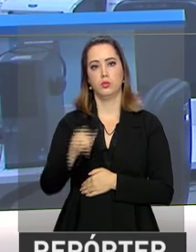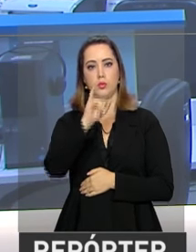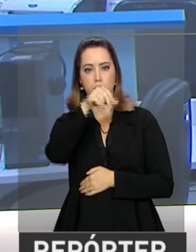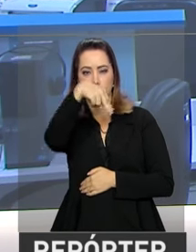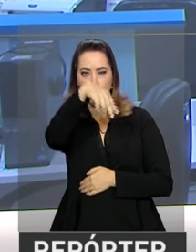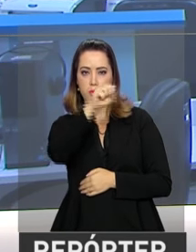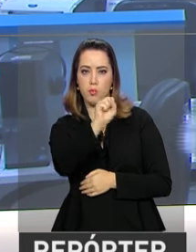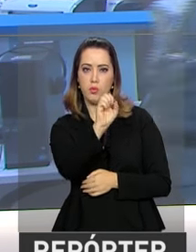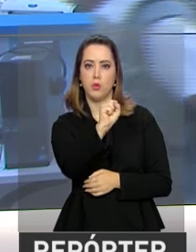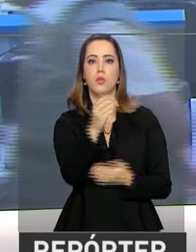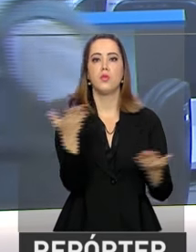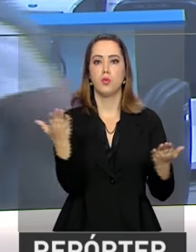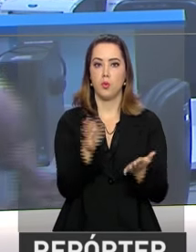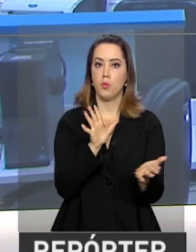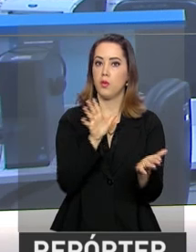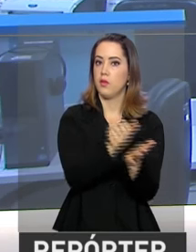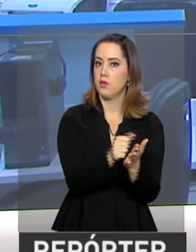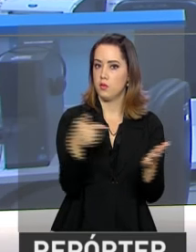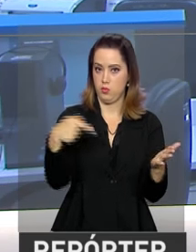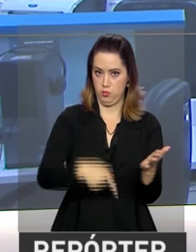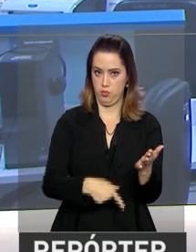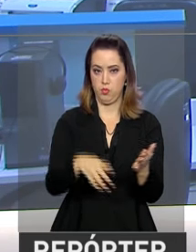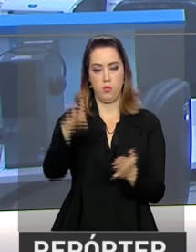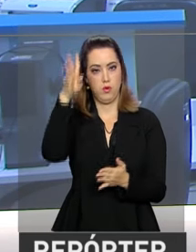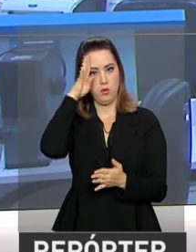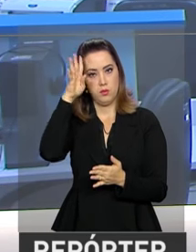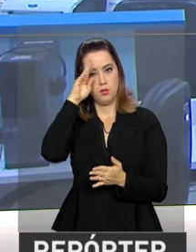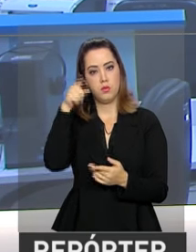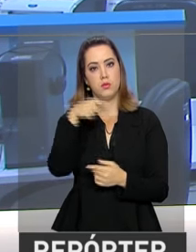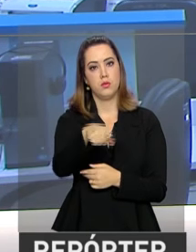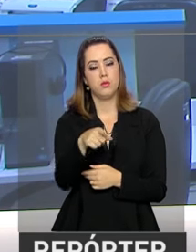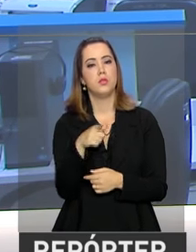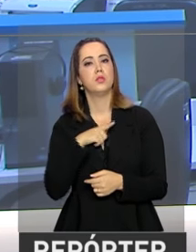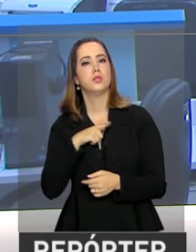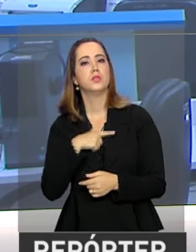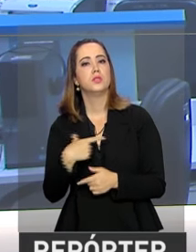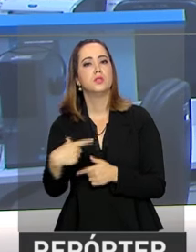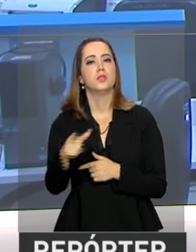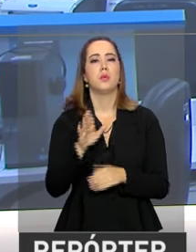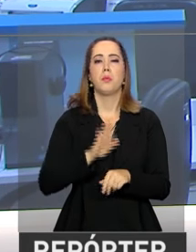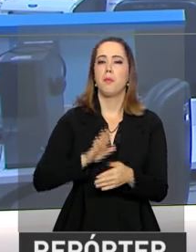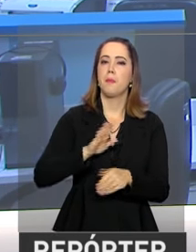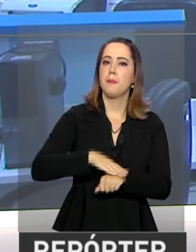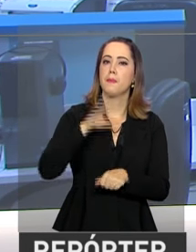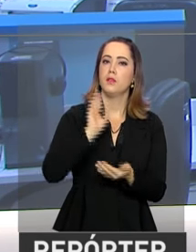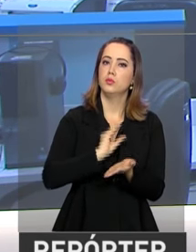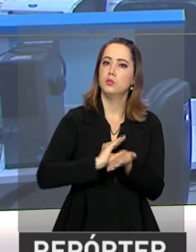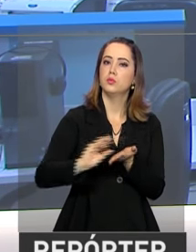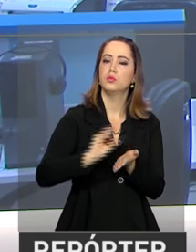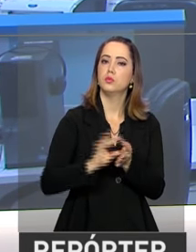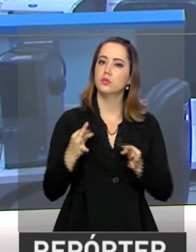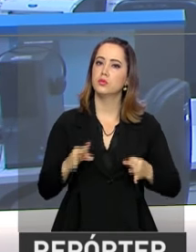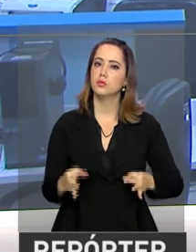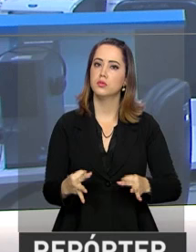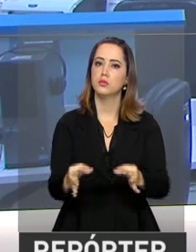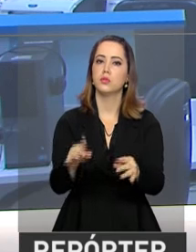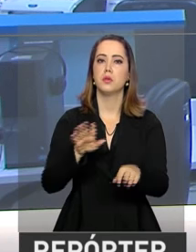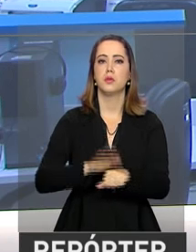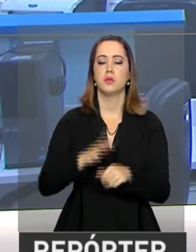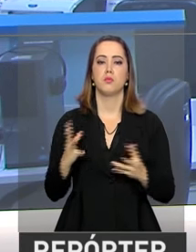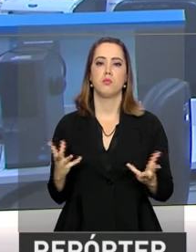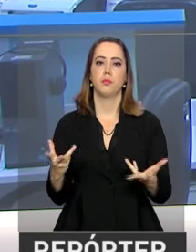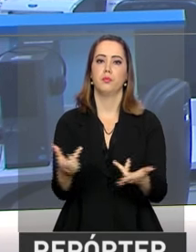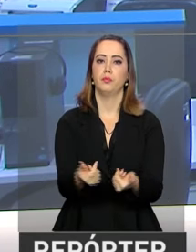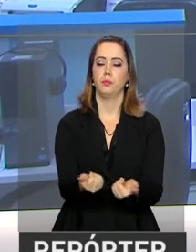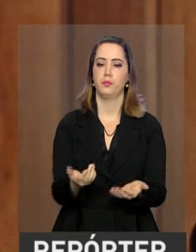Gadelha, assumiu o cargo nesta quarta-feira. Entre os desafios dele estão mais investimentos em inovação, maior transparência e